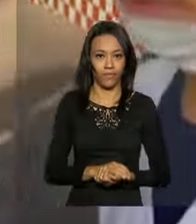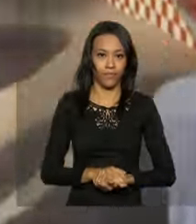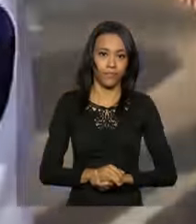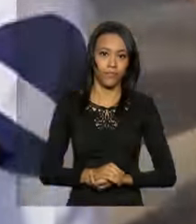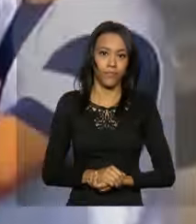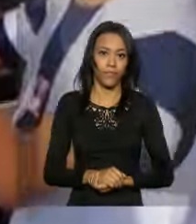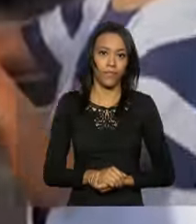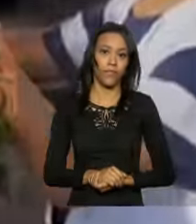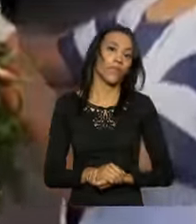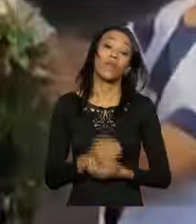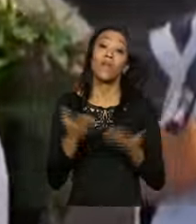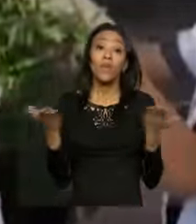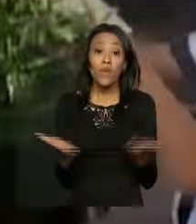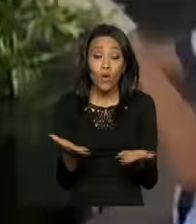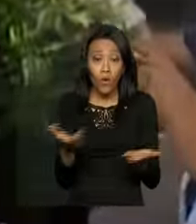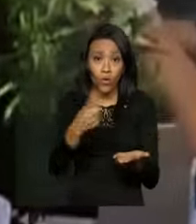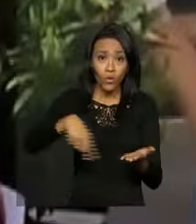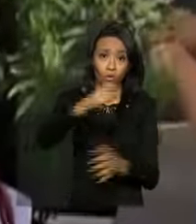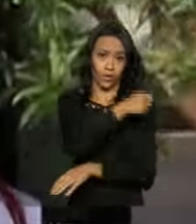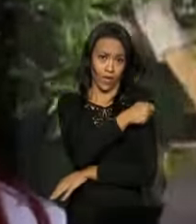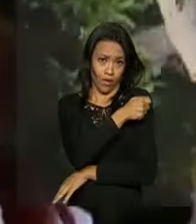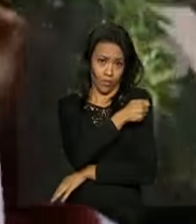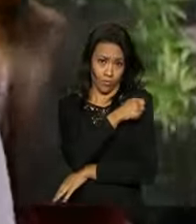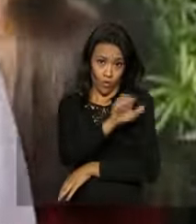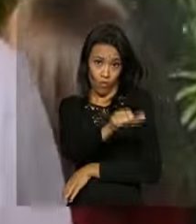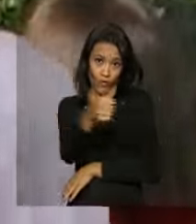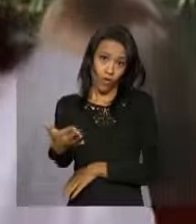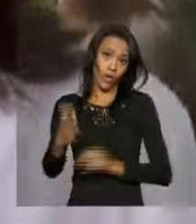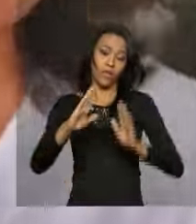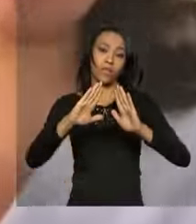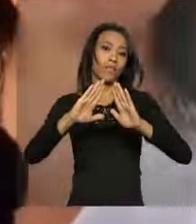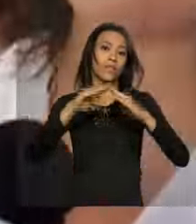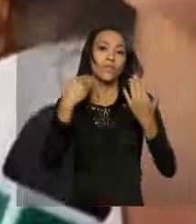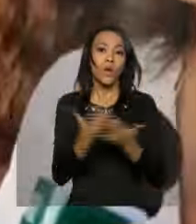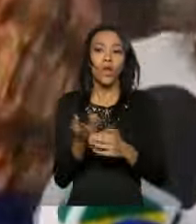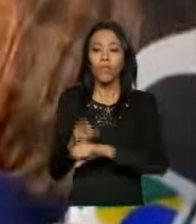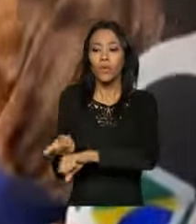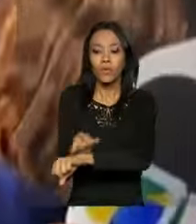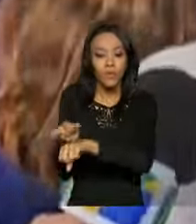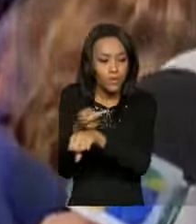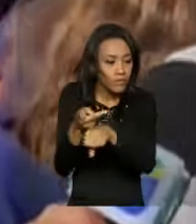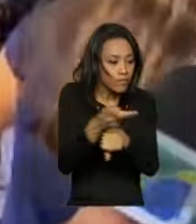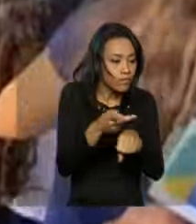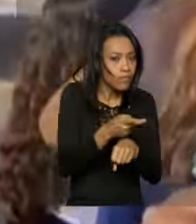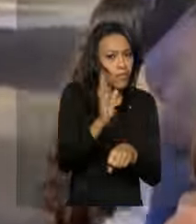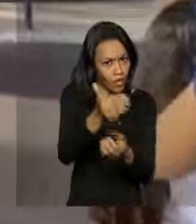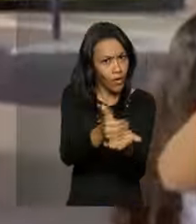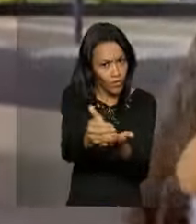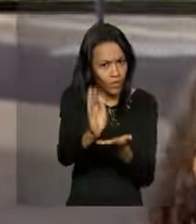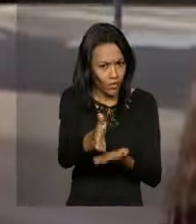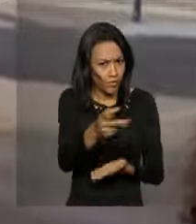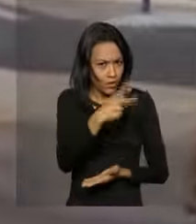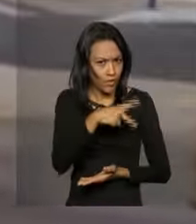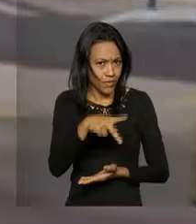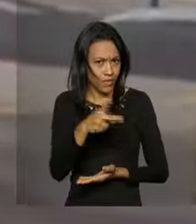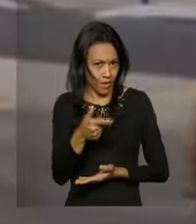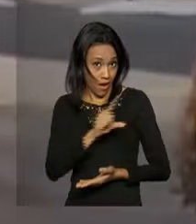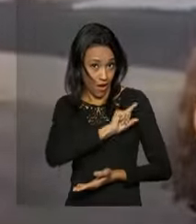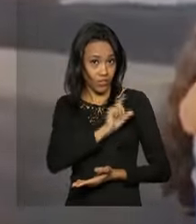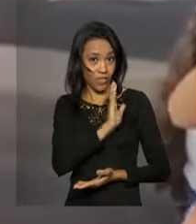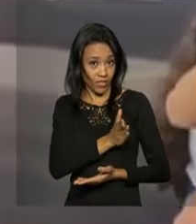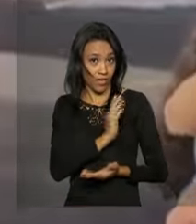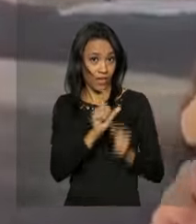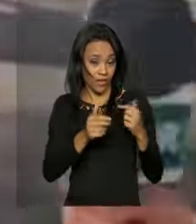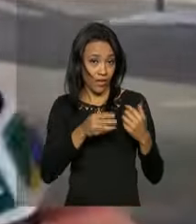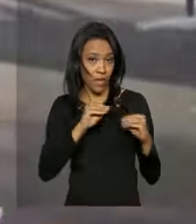Brasil. E hoje os alunos estão aqui do lado de fora da escola procurando os focos do Aedes aegypti, mas esse trabalho já começou, né, professora Andréia? Eles já estavam